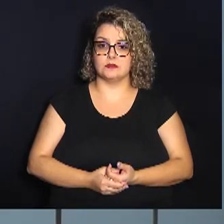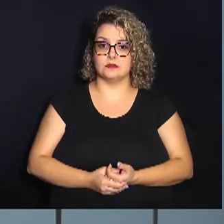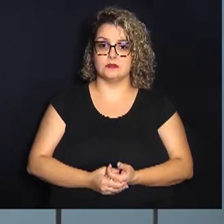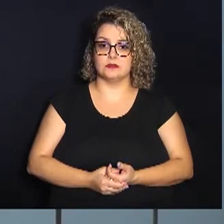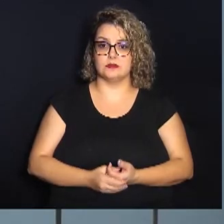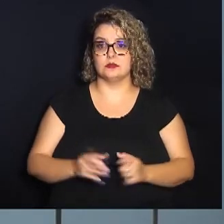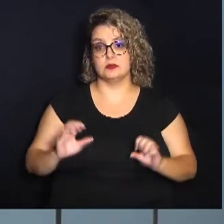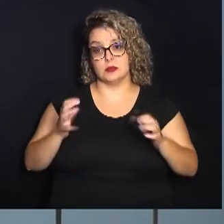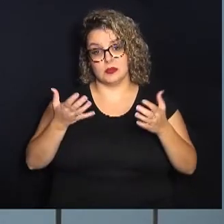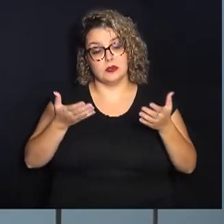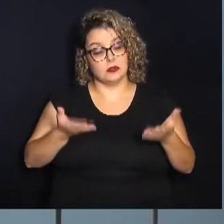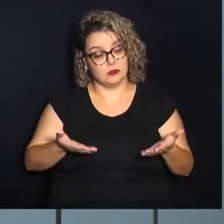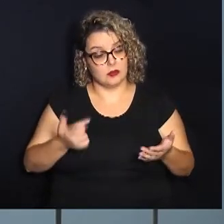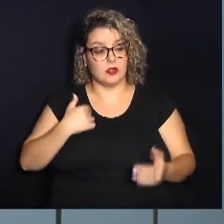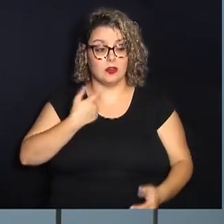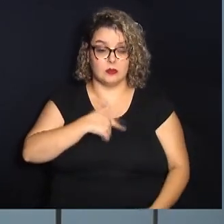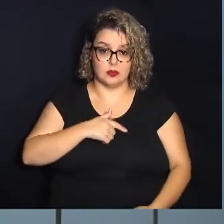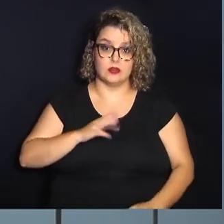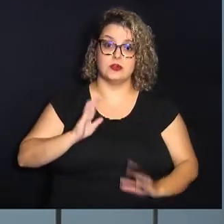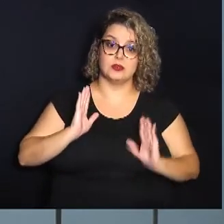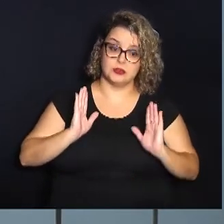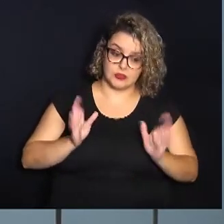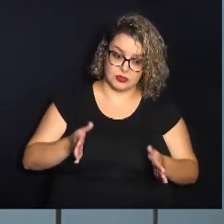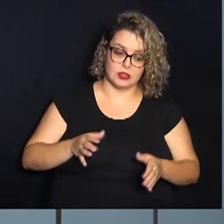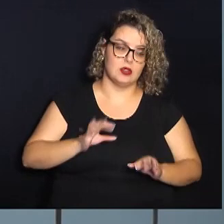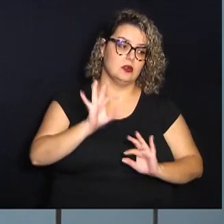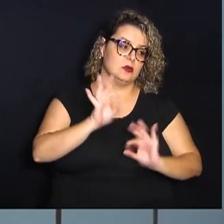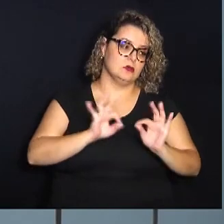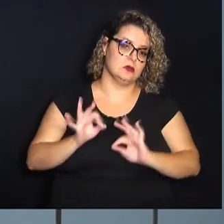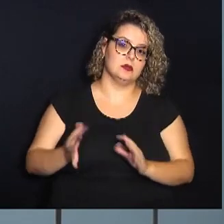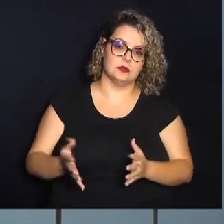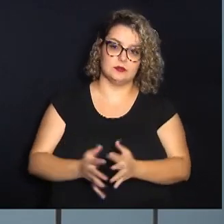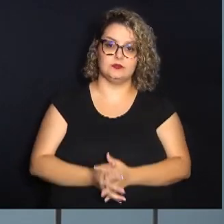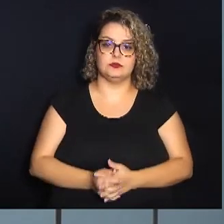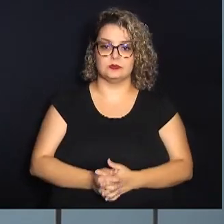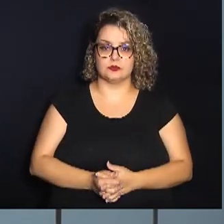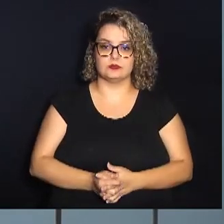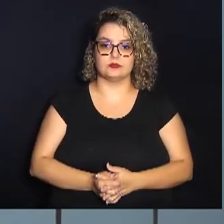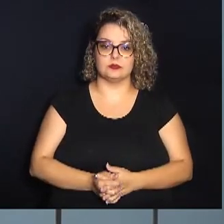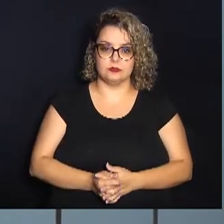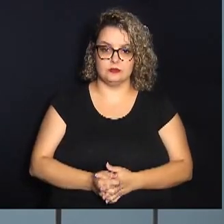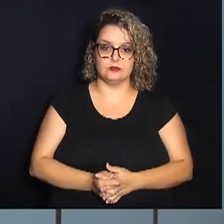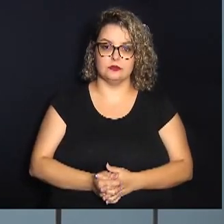clima. Então, quer dizer, nós já podemos nos preparar que virão aí